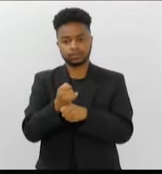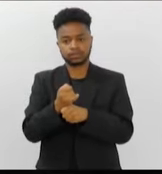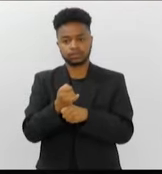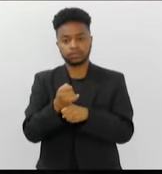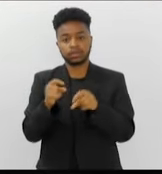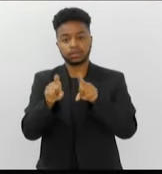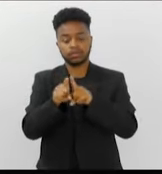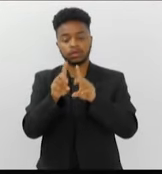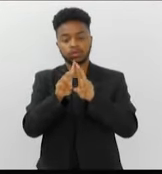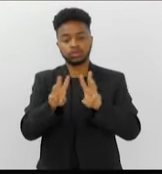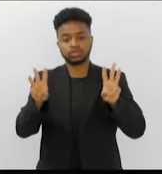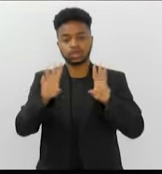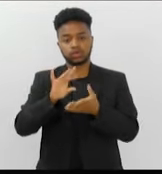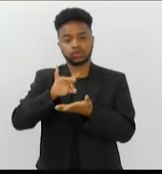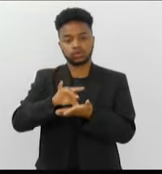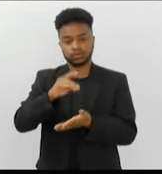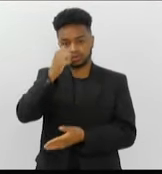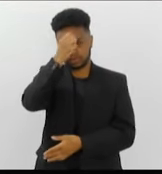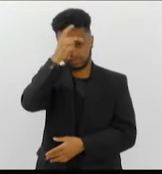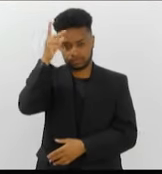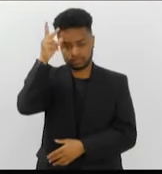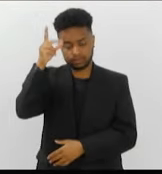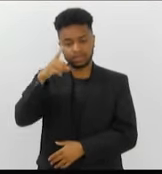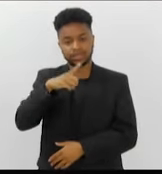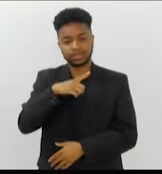no site oficial da prefeitura,